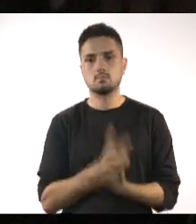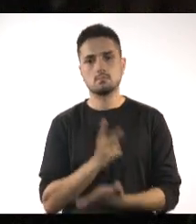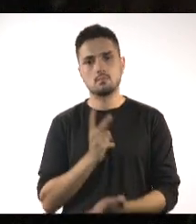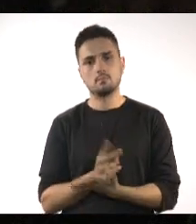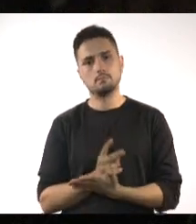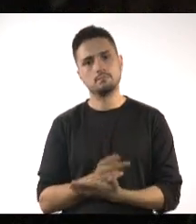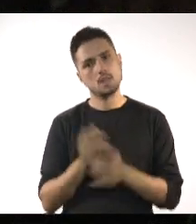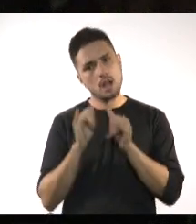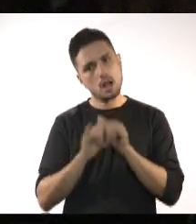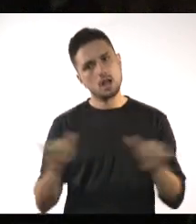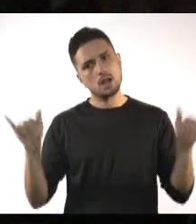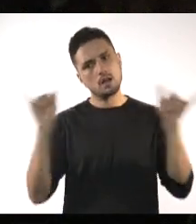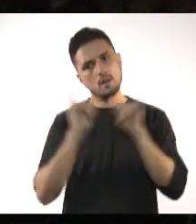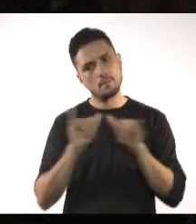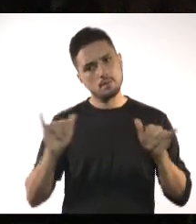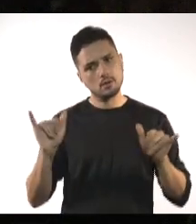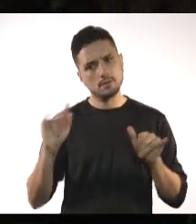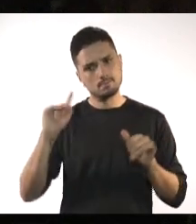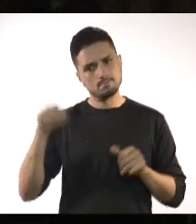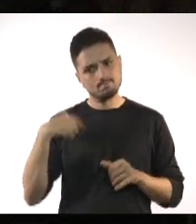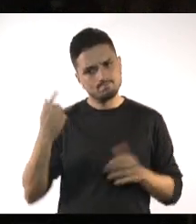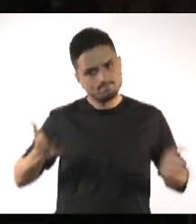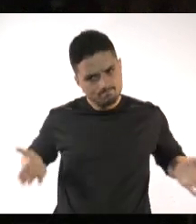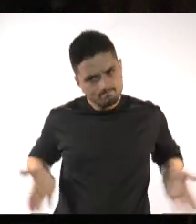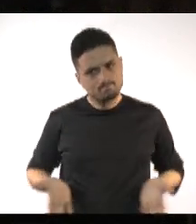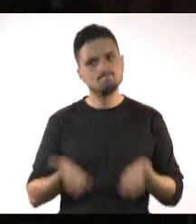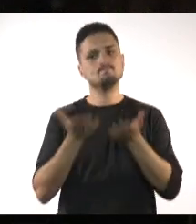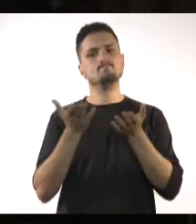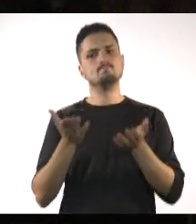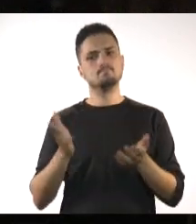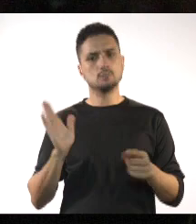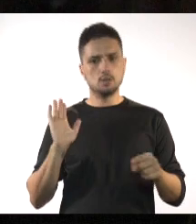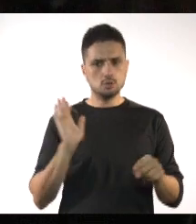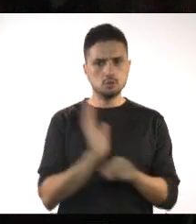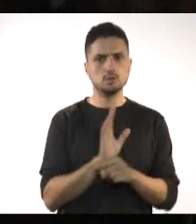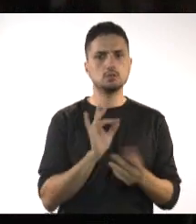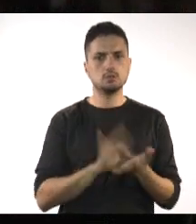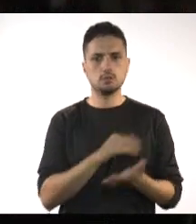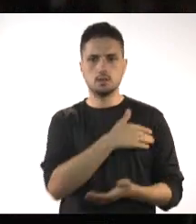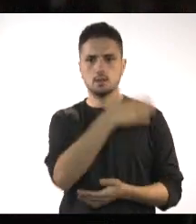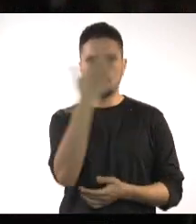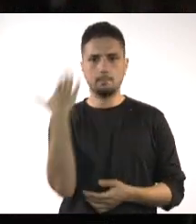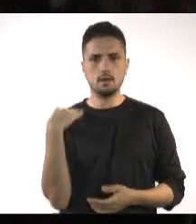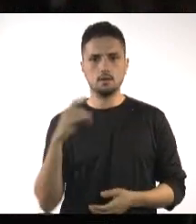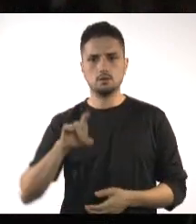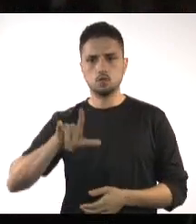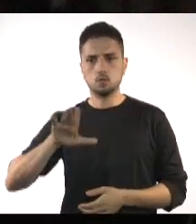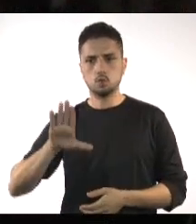nos impulsione a ser bons samaritanos e a ser irmã dulce. Obrigado.